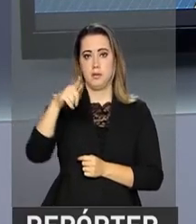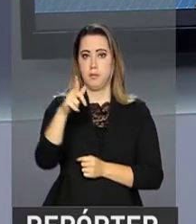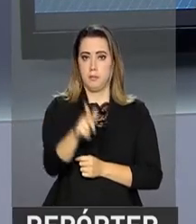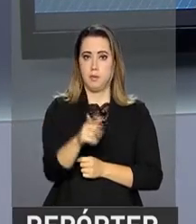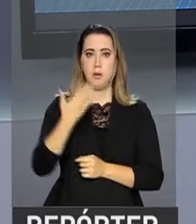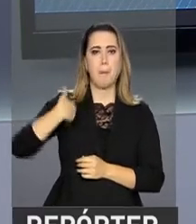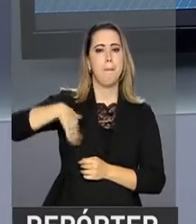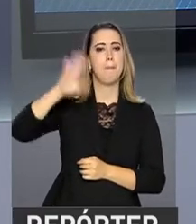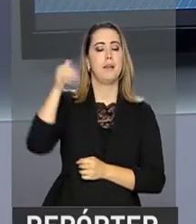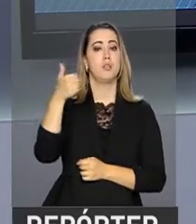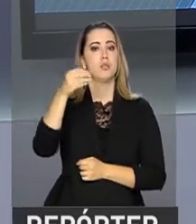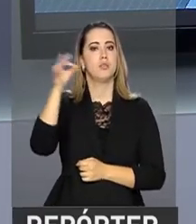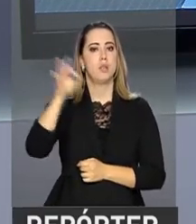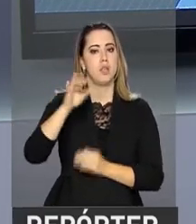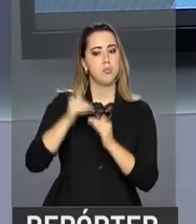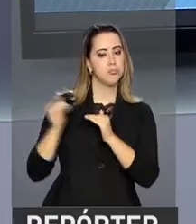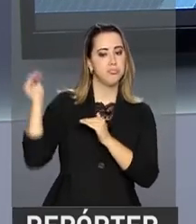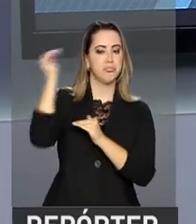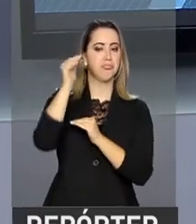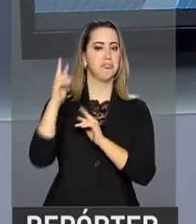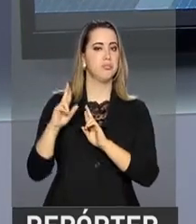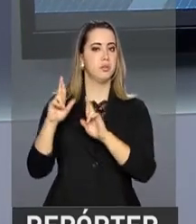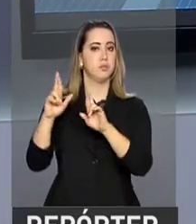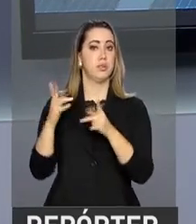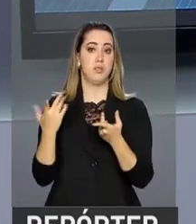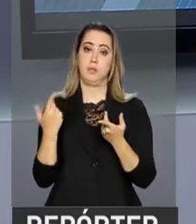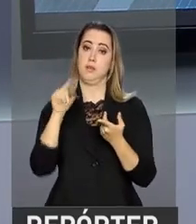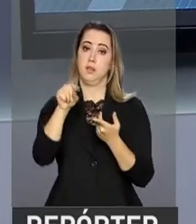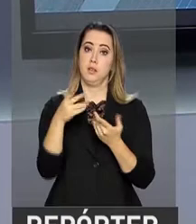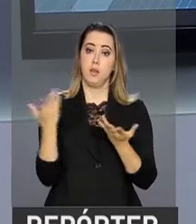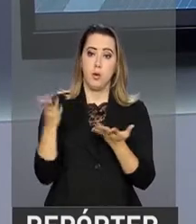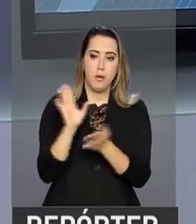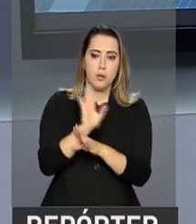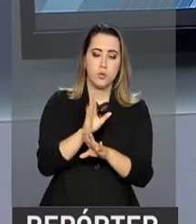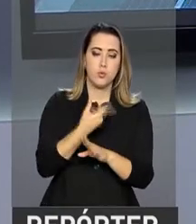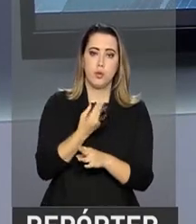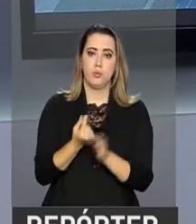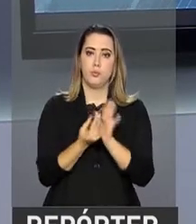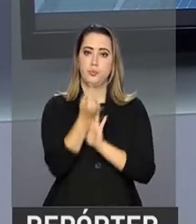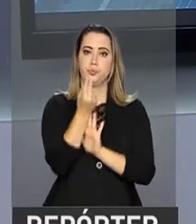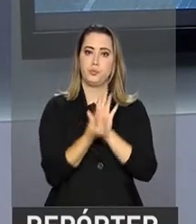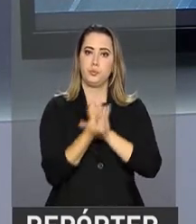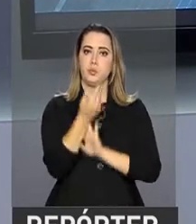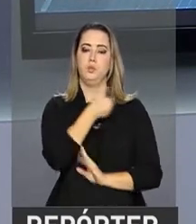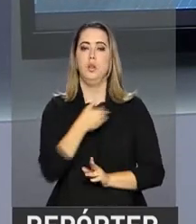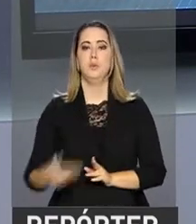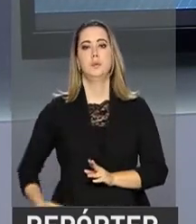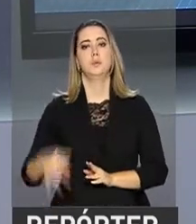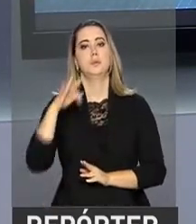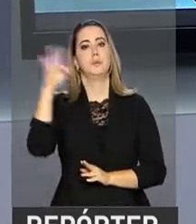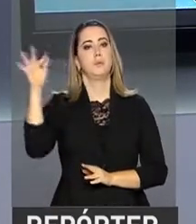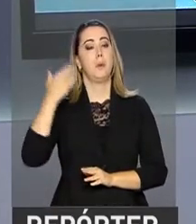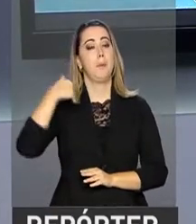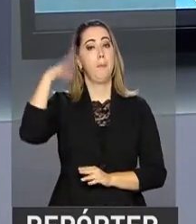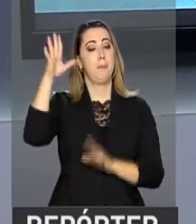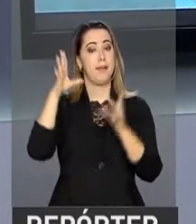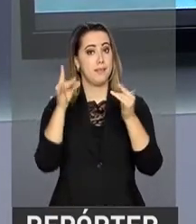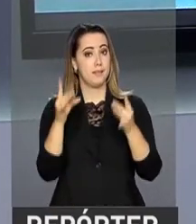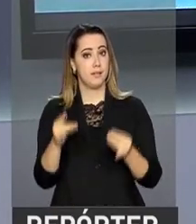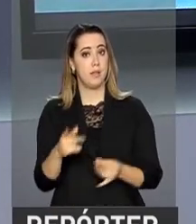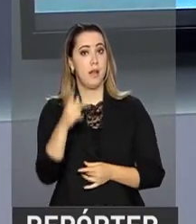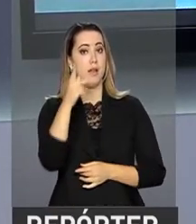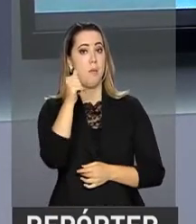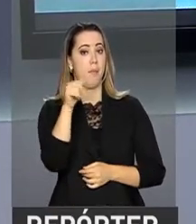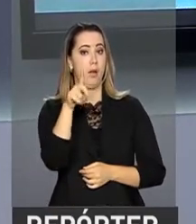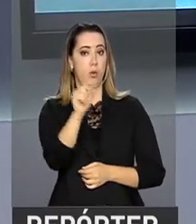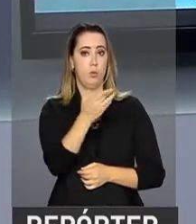quase 10% e vem para reforçar os cofres da União. Quem tem mais detalhes é o repórter Paulo La Sálvia. Olá, Paulo. Boa